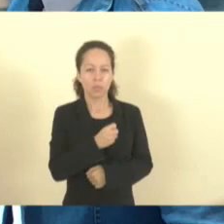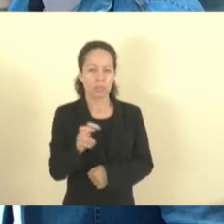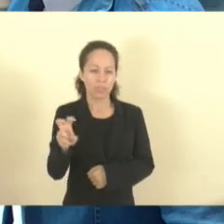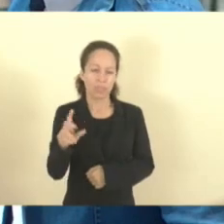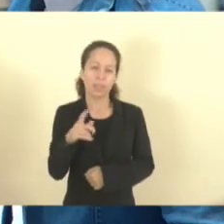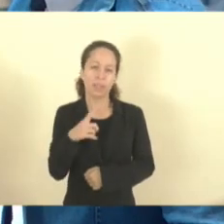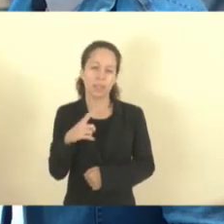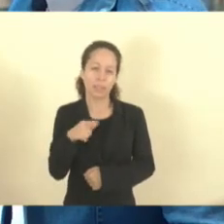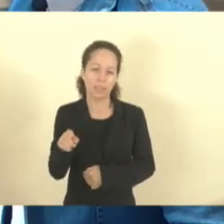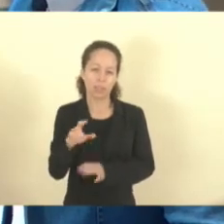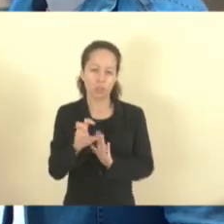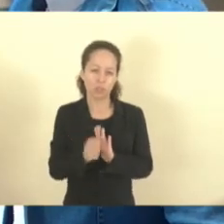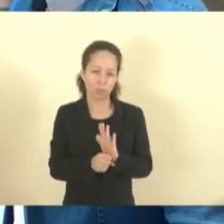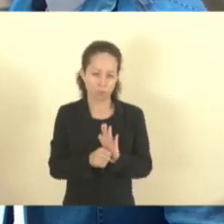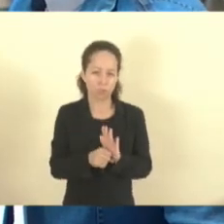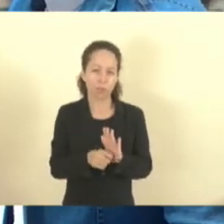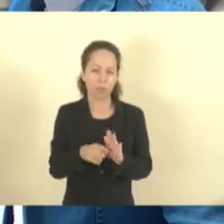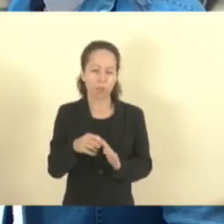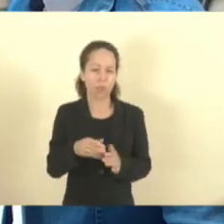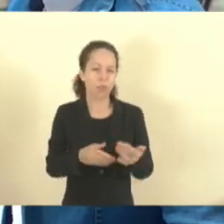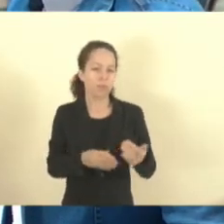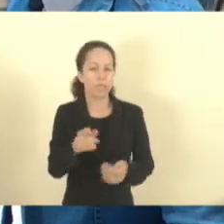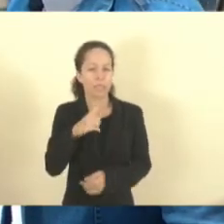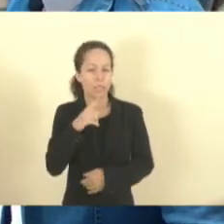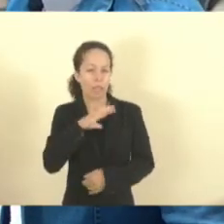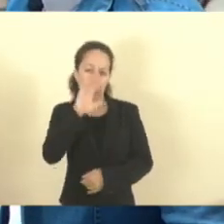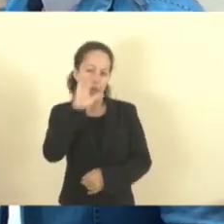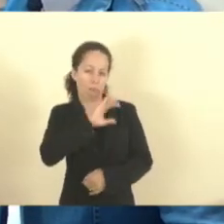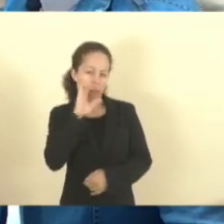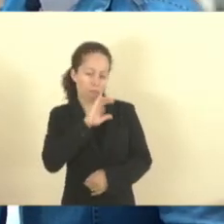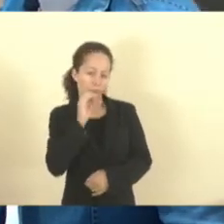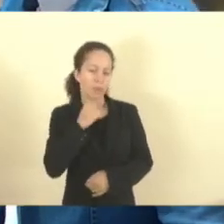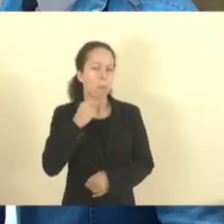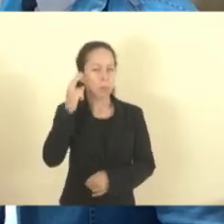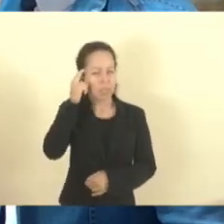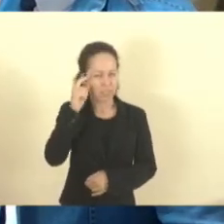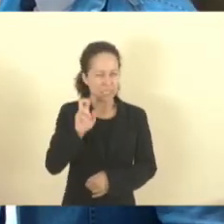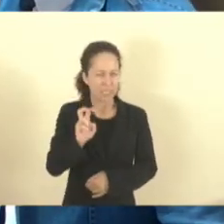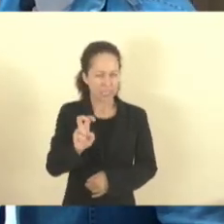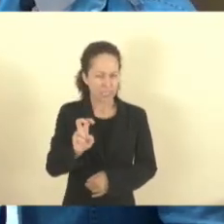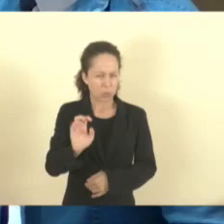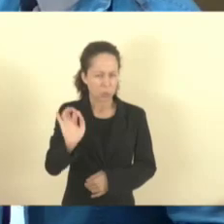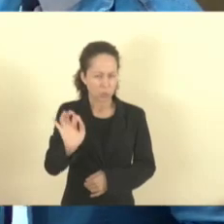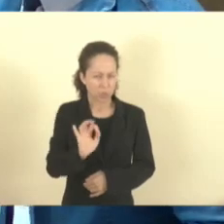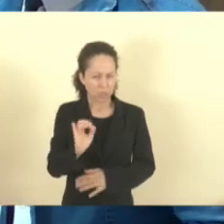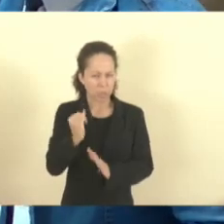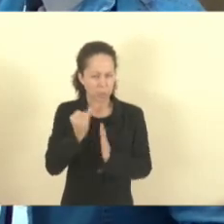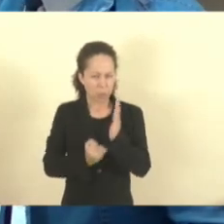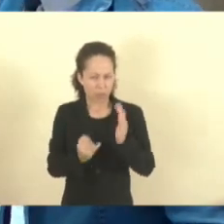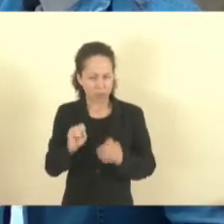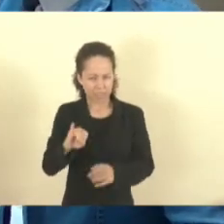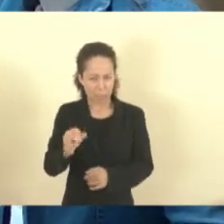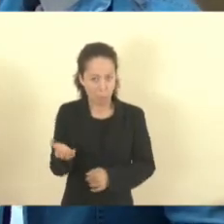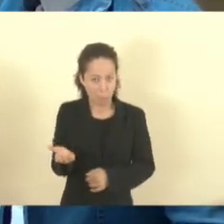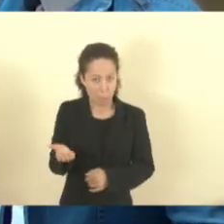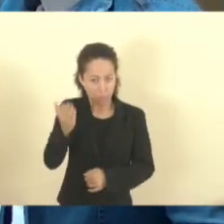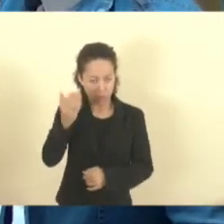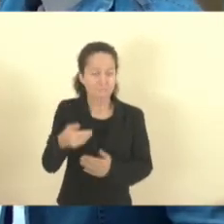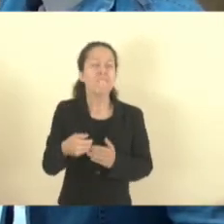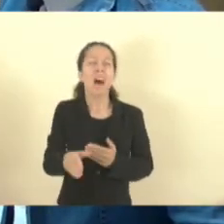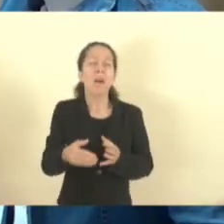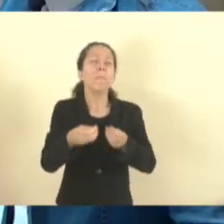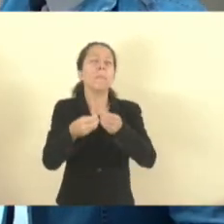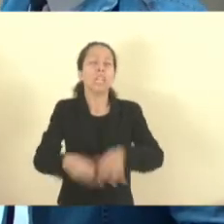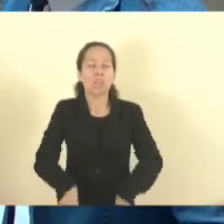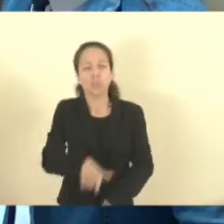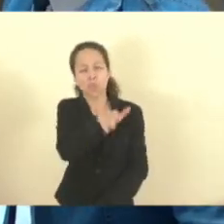simbólica, passou atropelado. Eu entendo que aumentar 5% de imposto no leite em pó vai prejudicar o consumidor final.